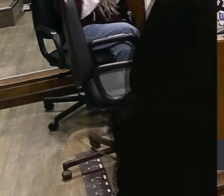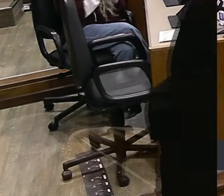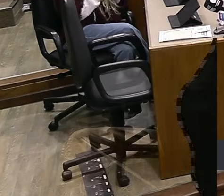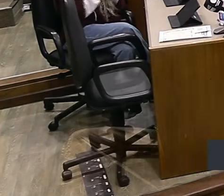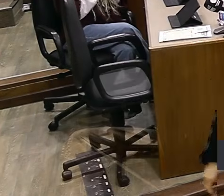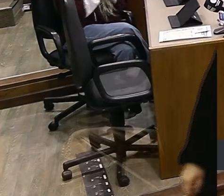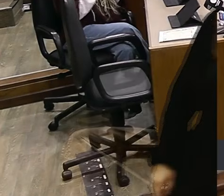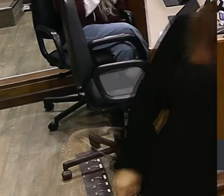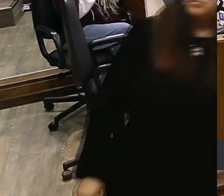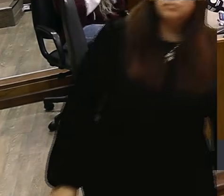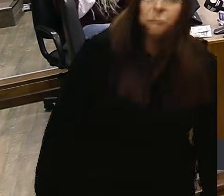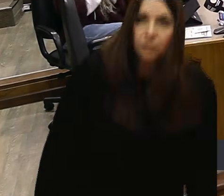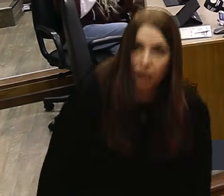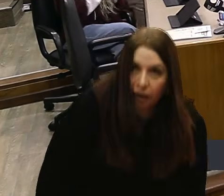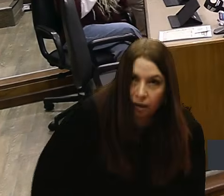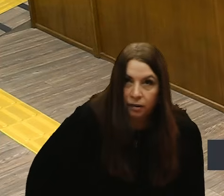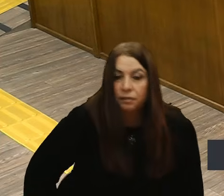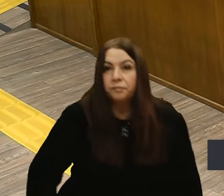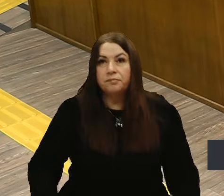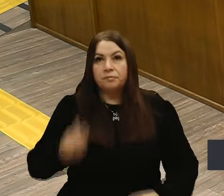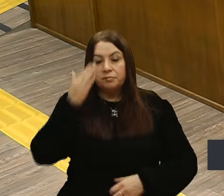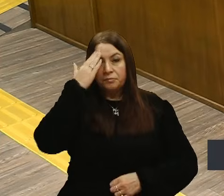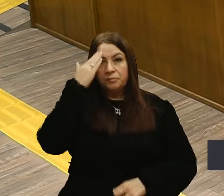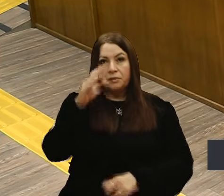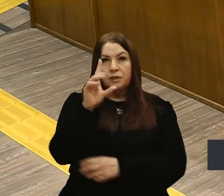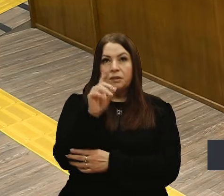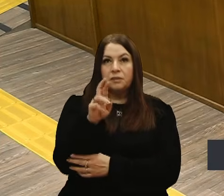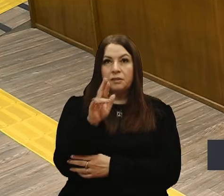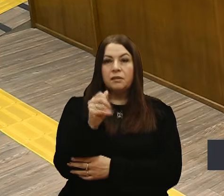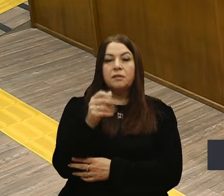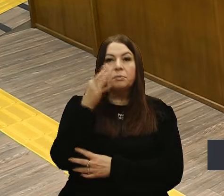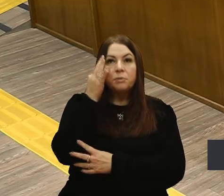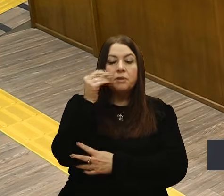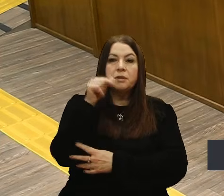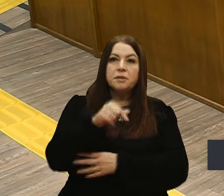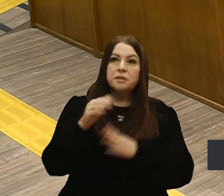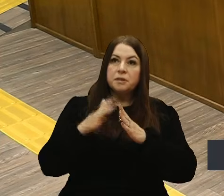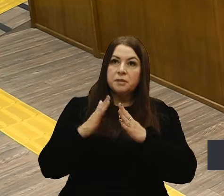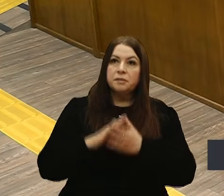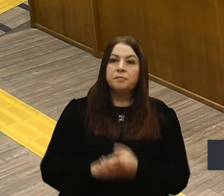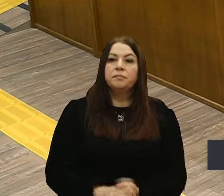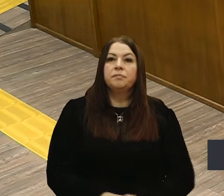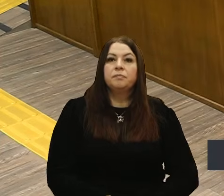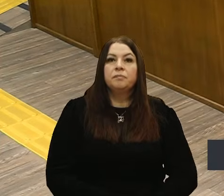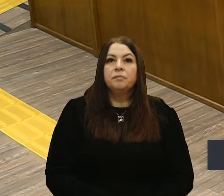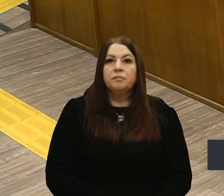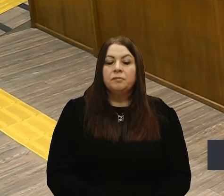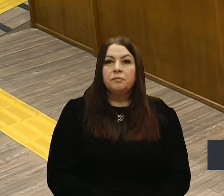Obrigado, Darla, pela presença nessa Casa Legislativa.